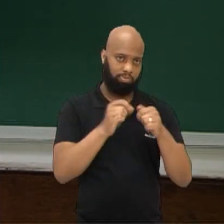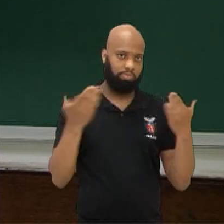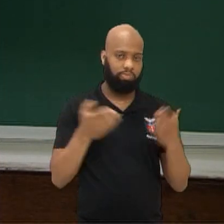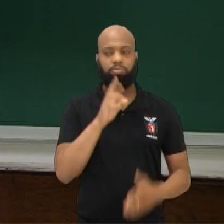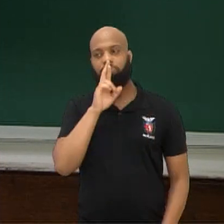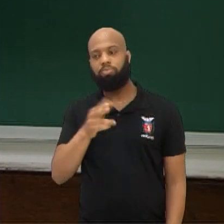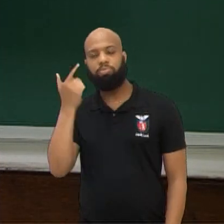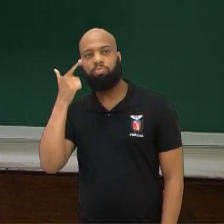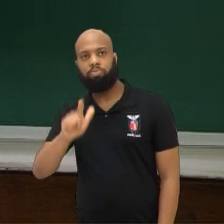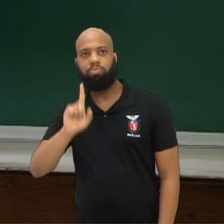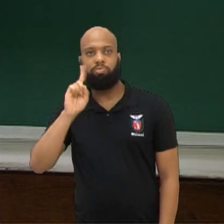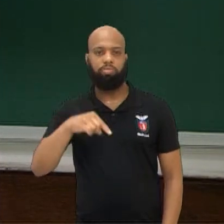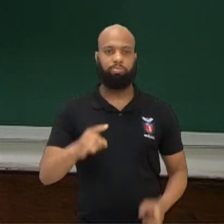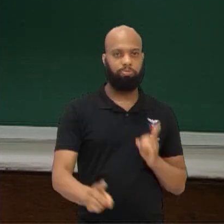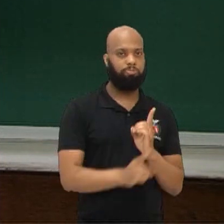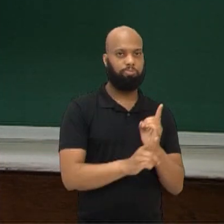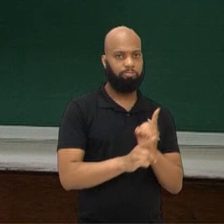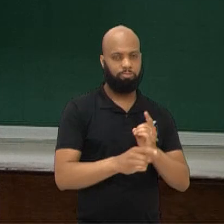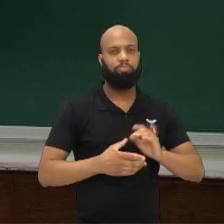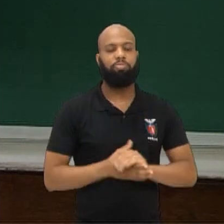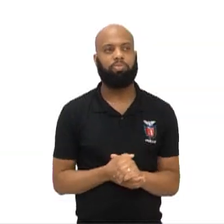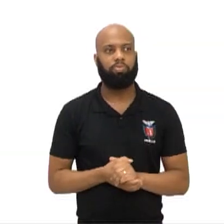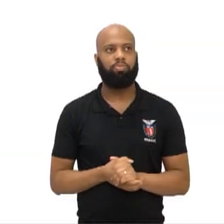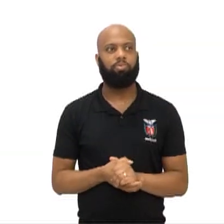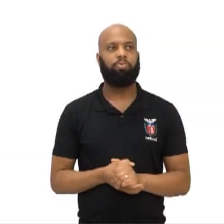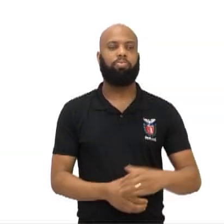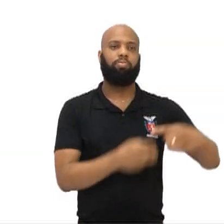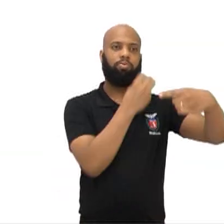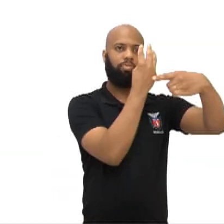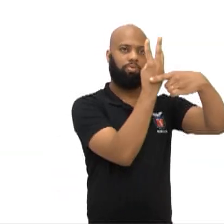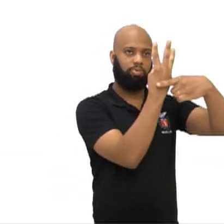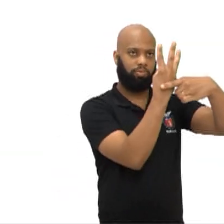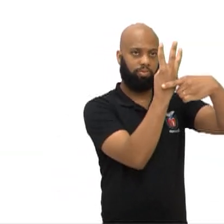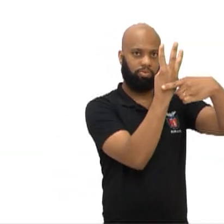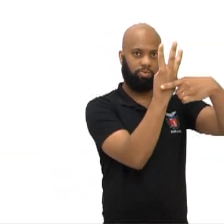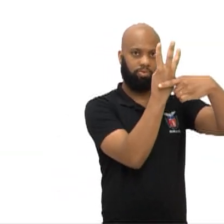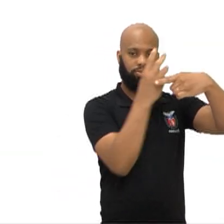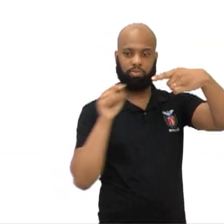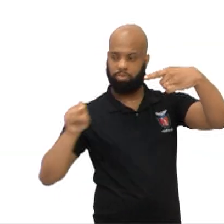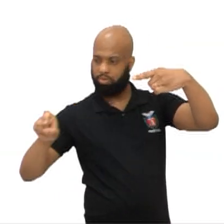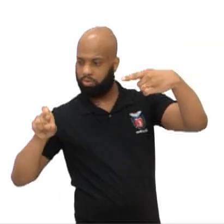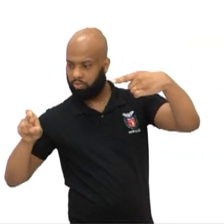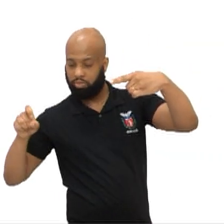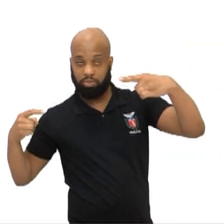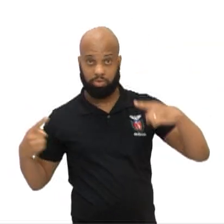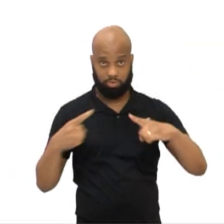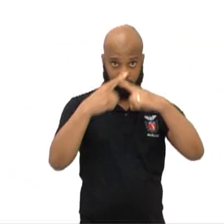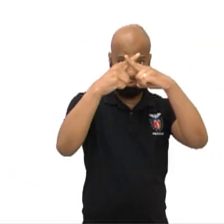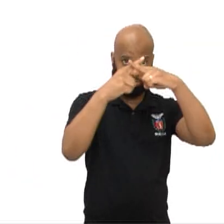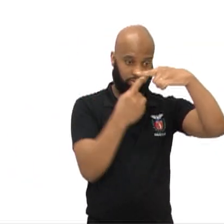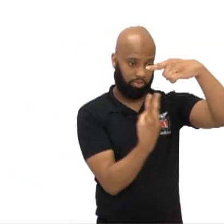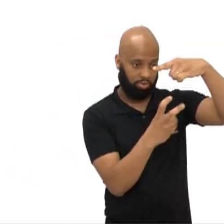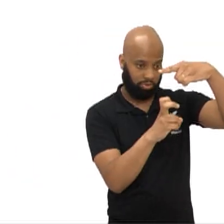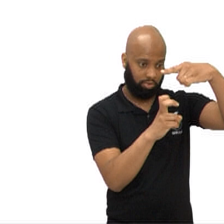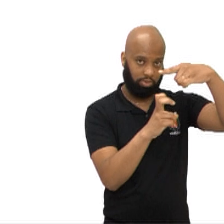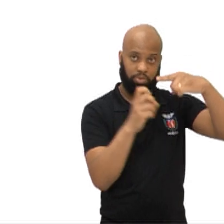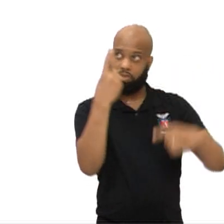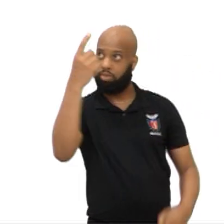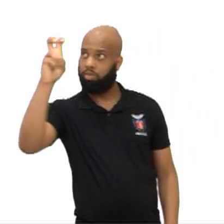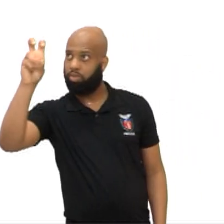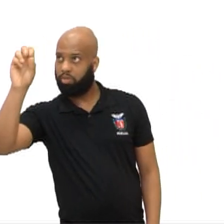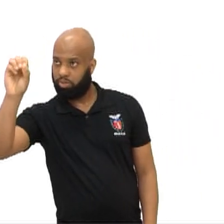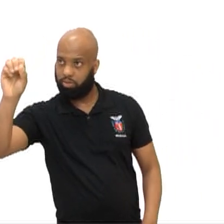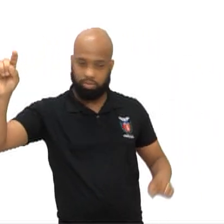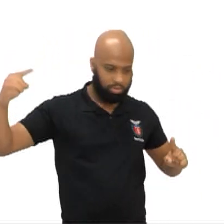e vamos achar o resultado, né? Então, 3x igual a 25 vezes 150,